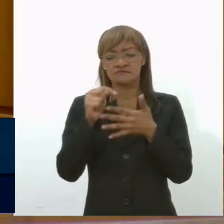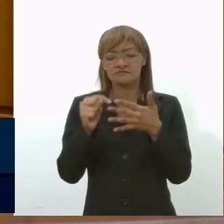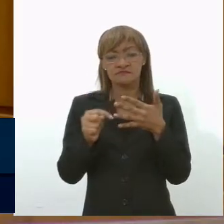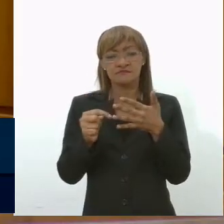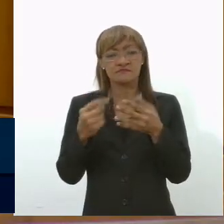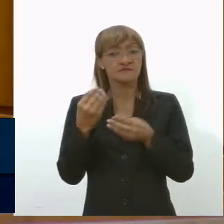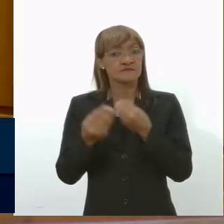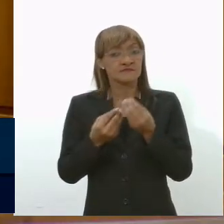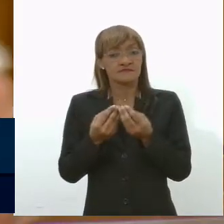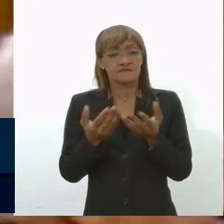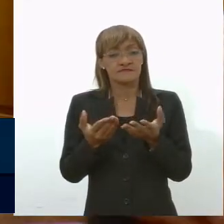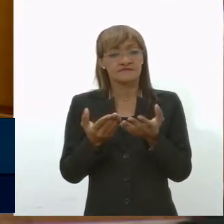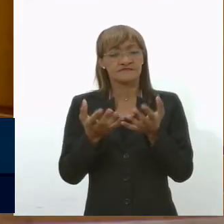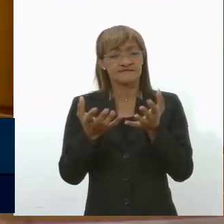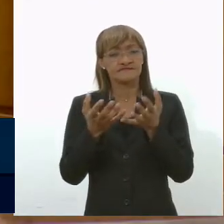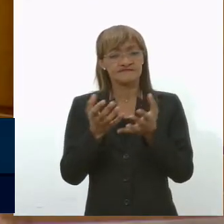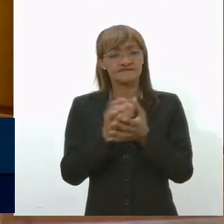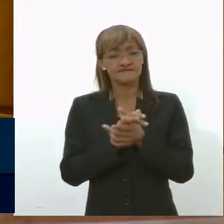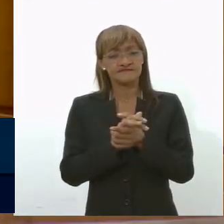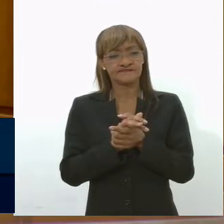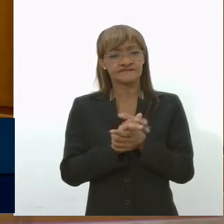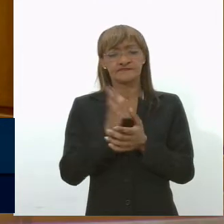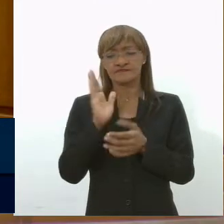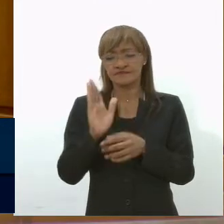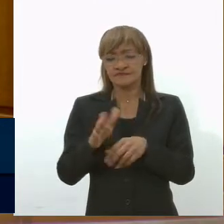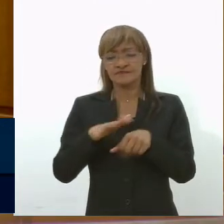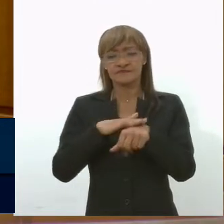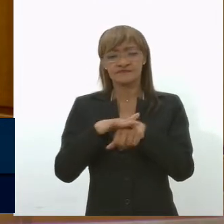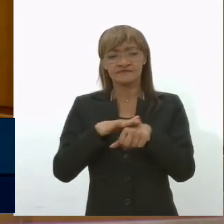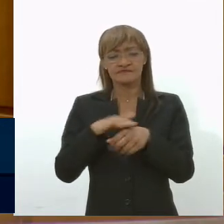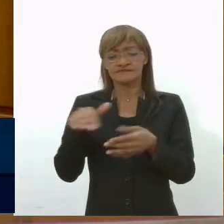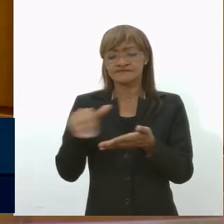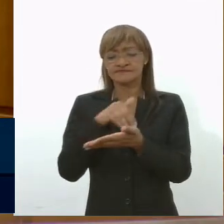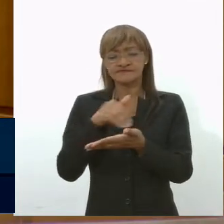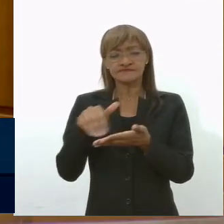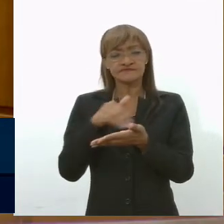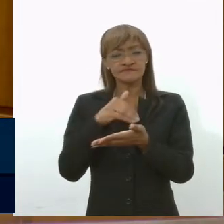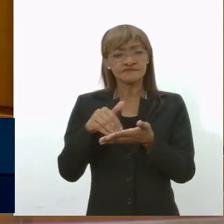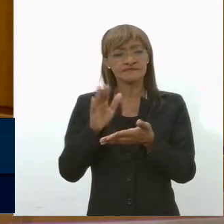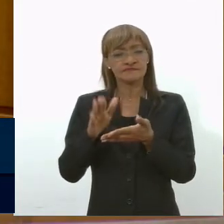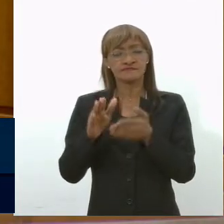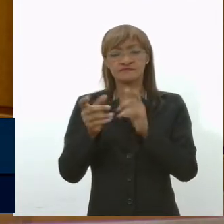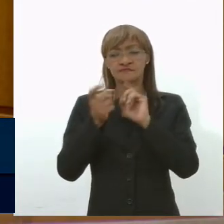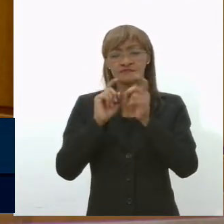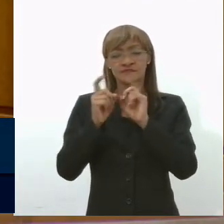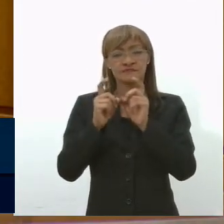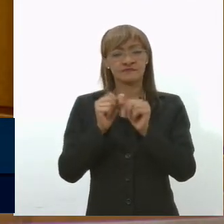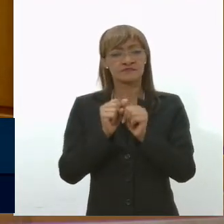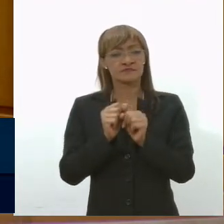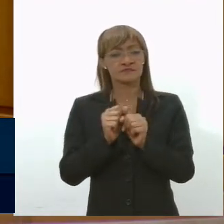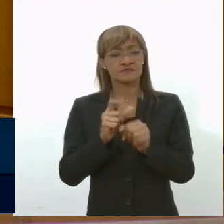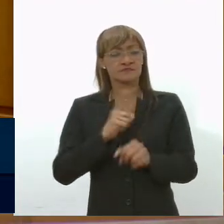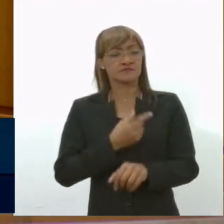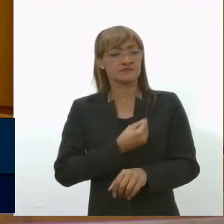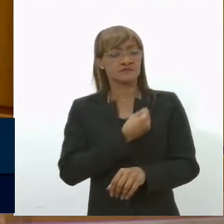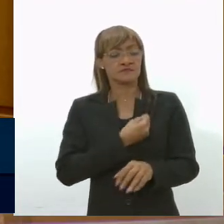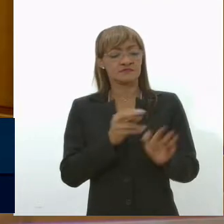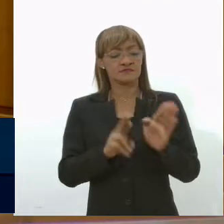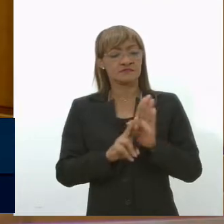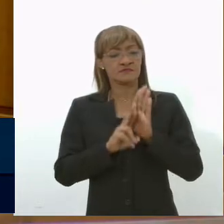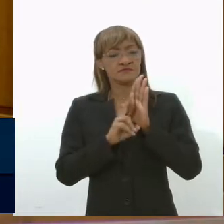eu quero propor, já conversei isso com o secretário de Agricultura em audiência, onde participaram representantes dos